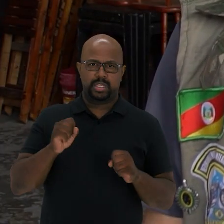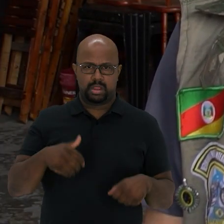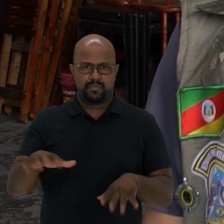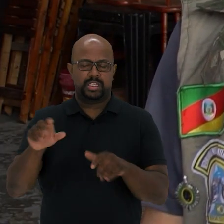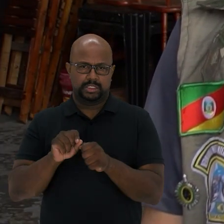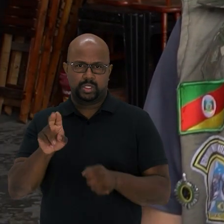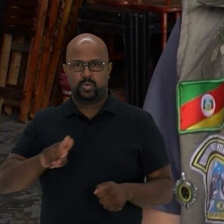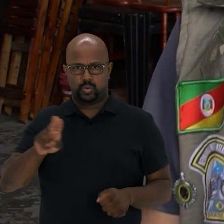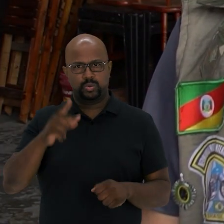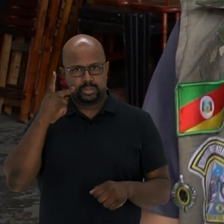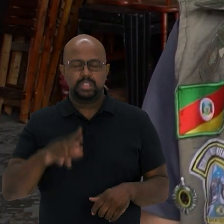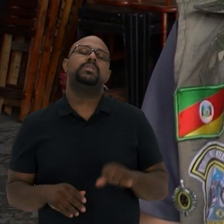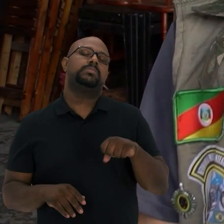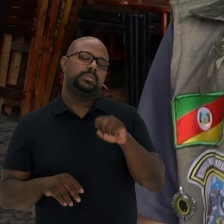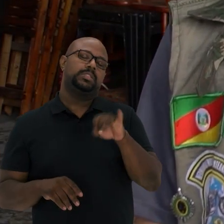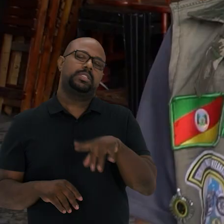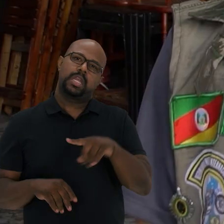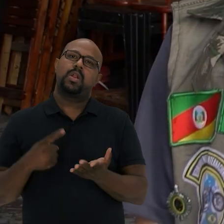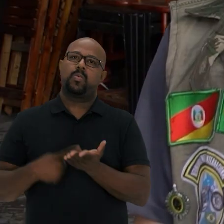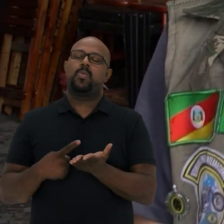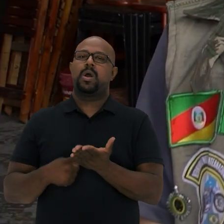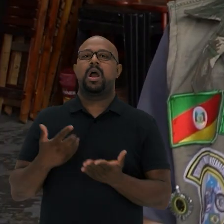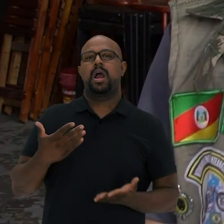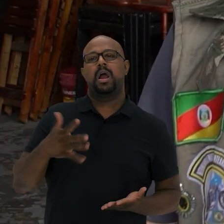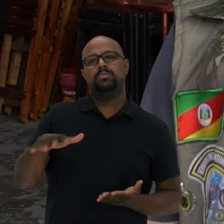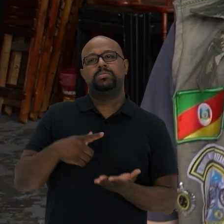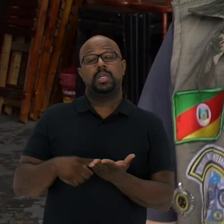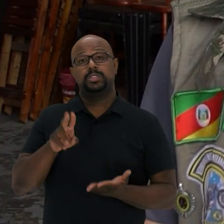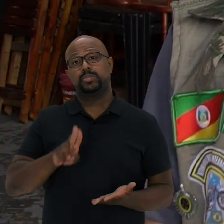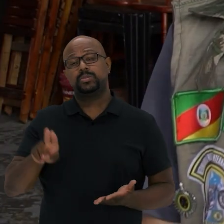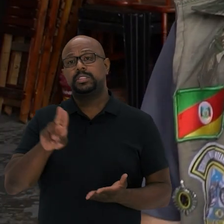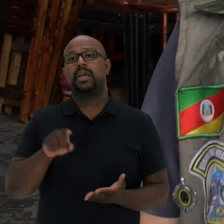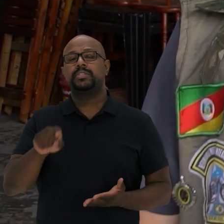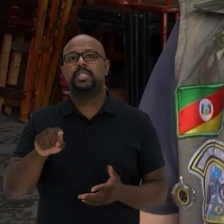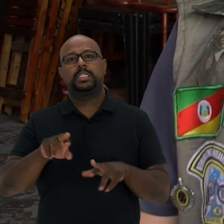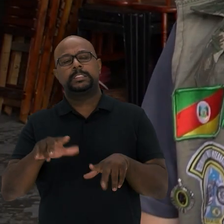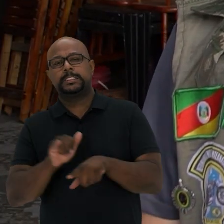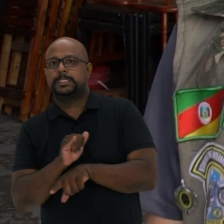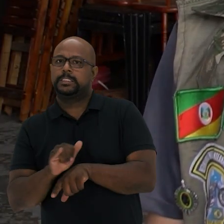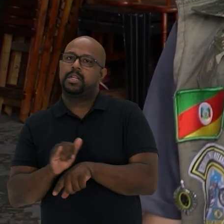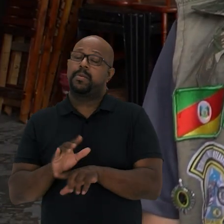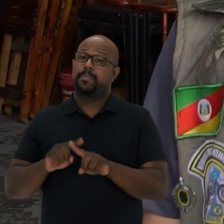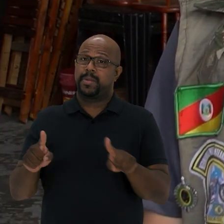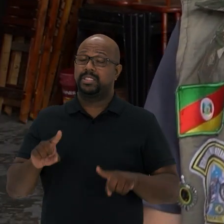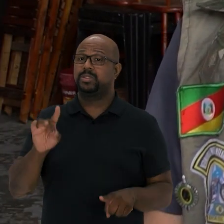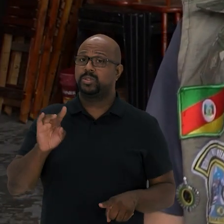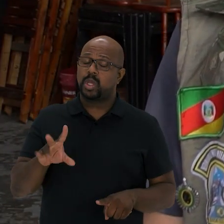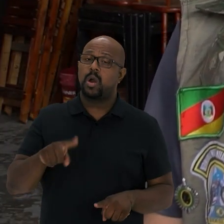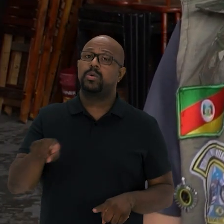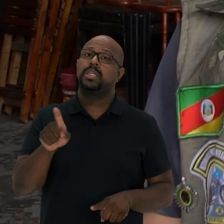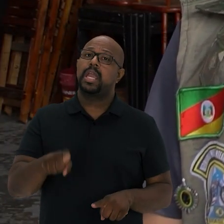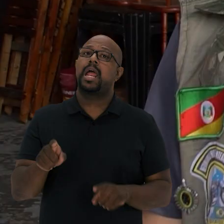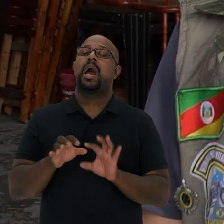vocês poderiam fazer o uso que entendesse? Sim, exatamente. Esse era o acordo que tinha. A gente usava das diversas formas, né? Mas